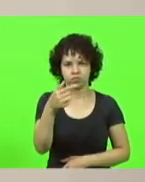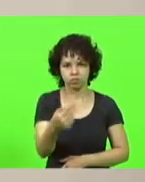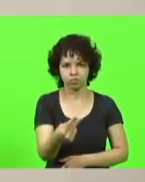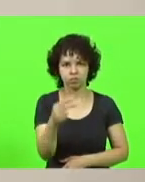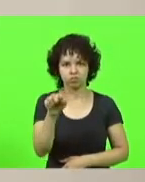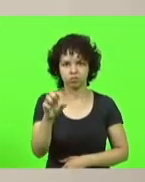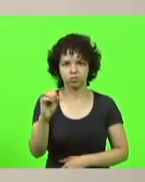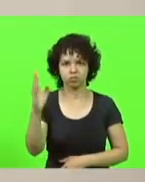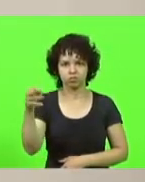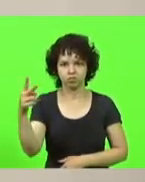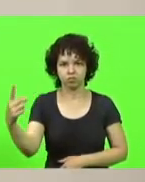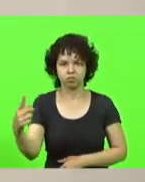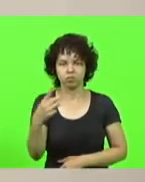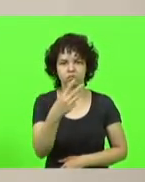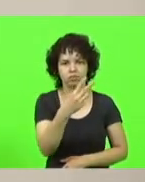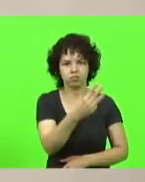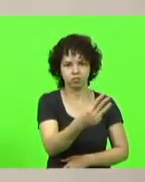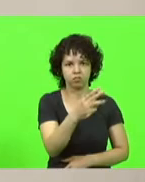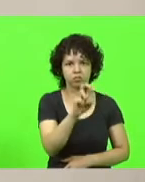352.0/2021, Projeto de Lei